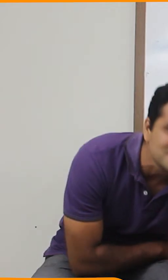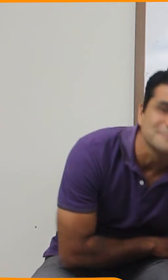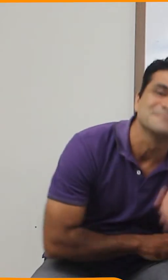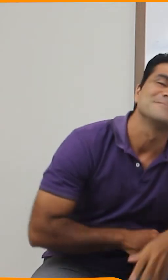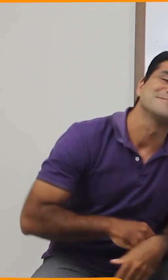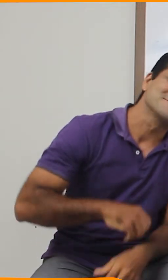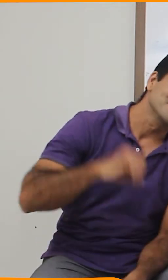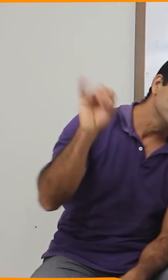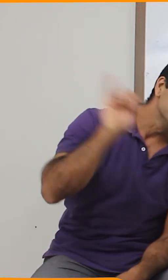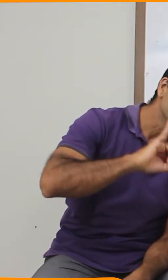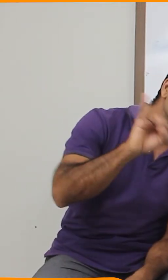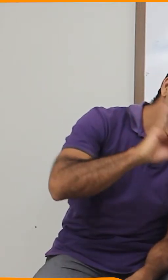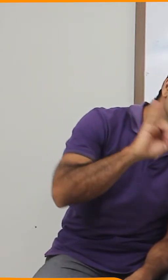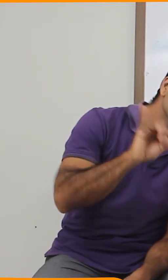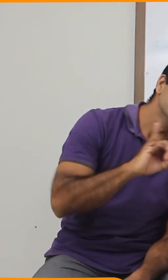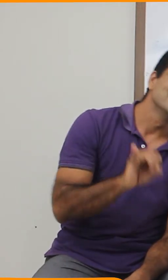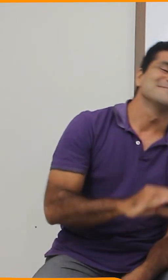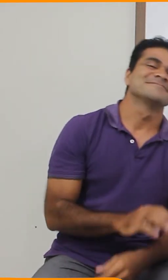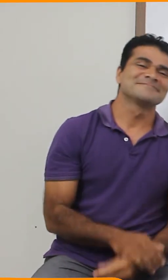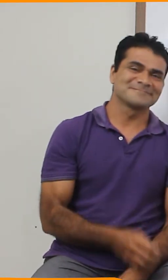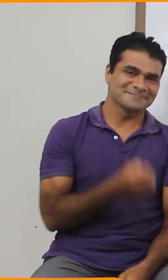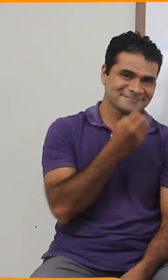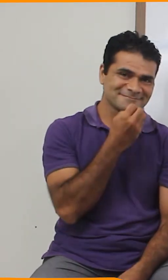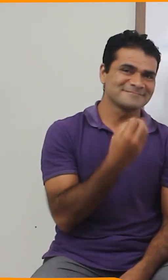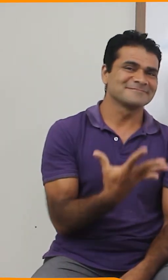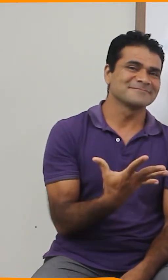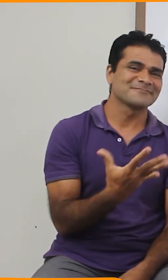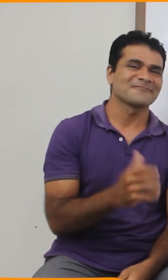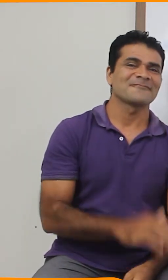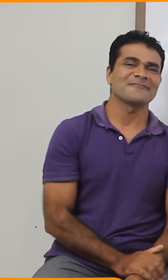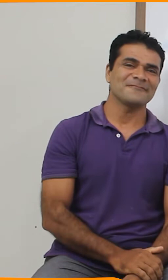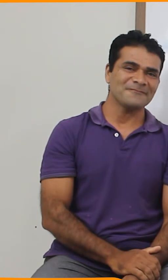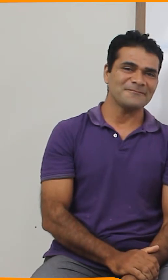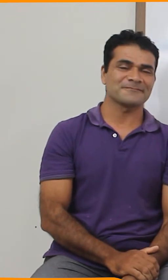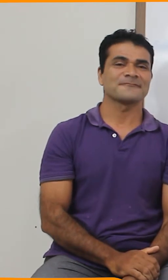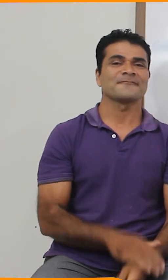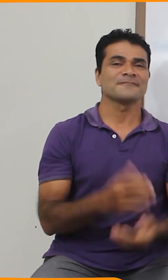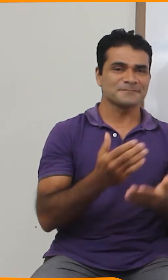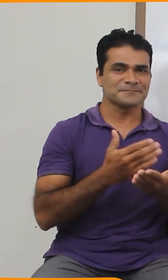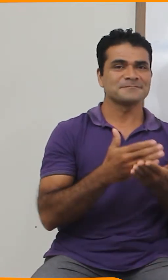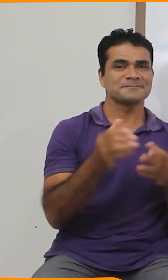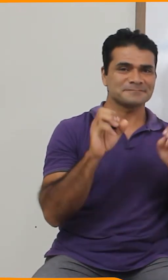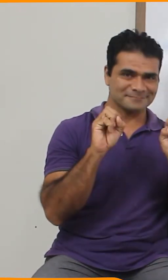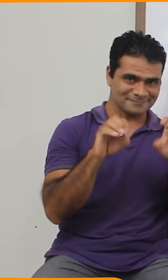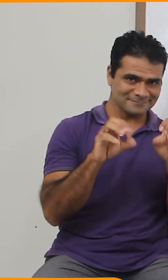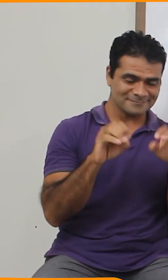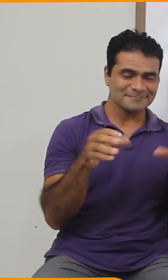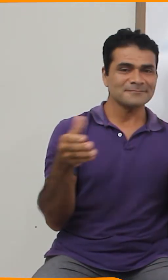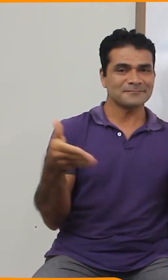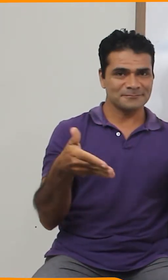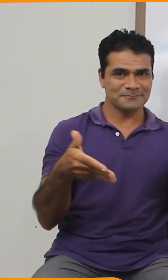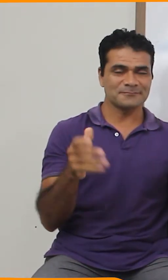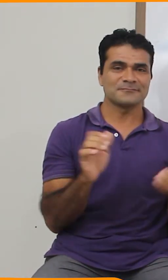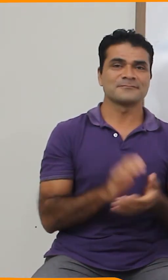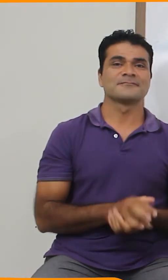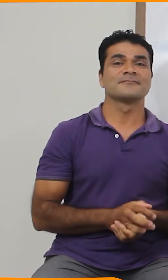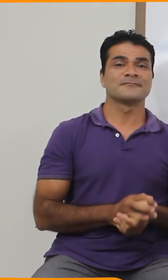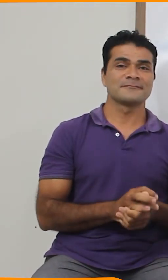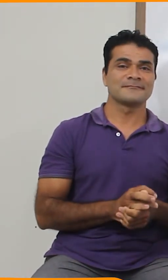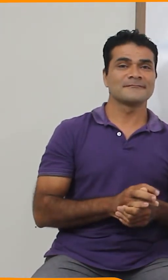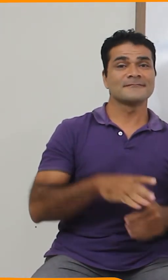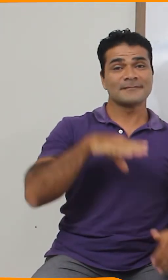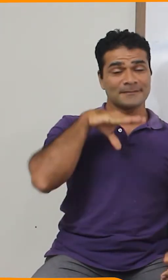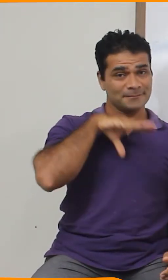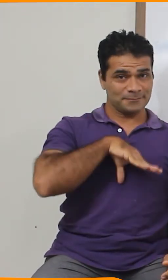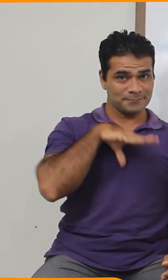Olá, crianças, tudo bem? Preparados para a nossa aula de hoje? Na nossa aula de hoje de língua portuguesa,